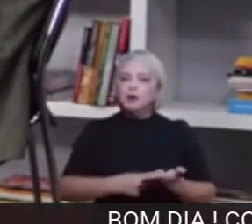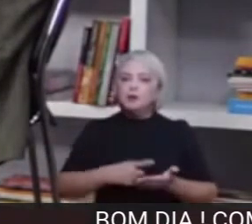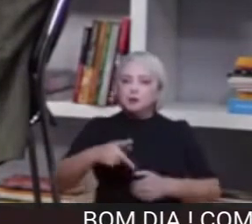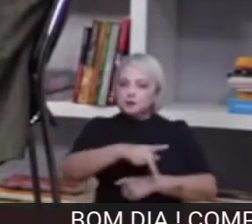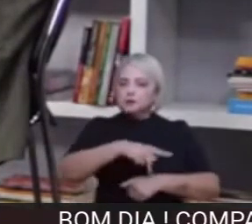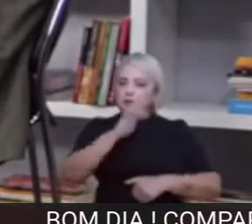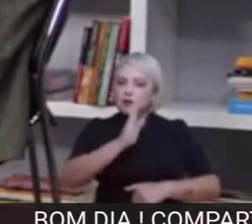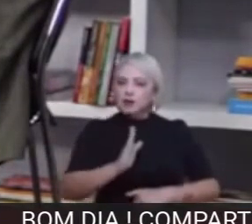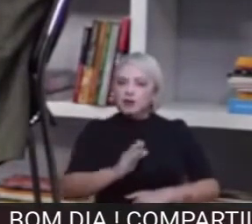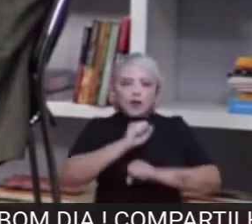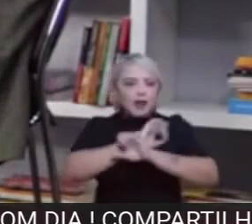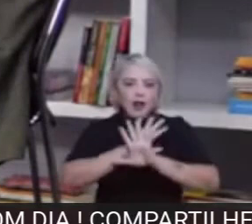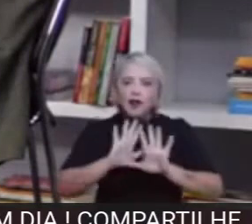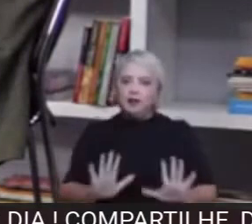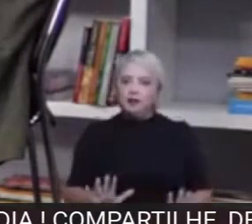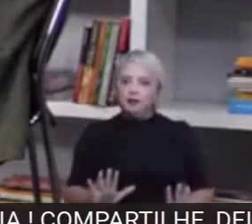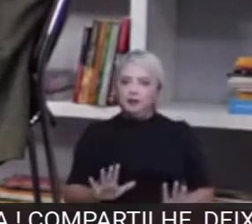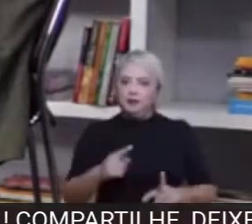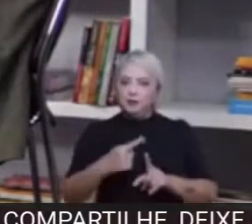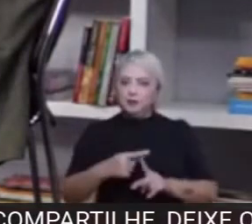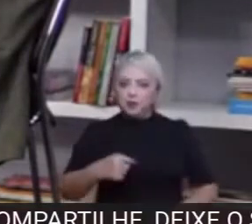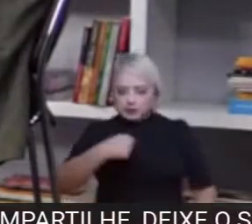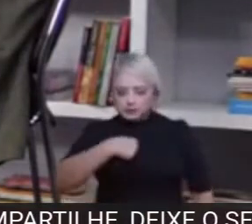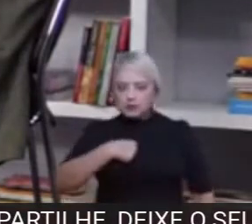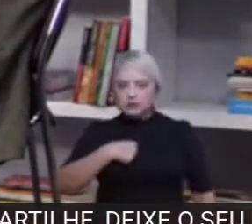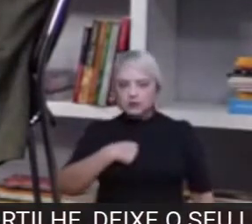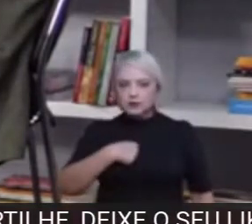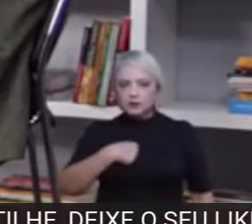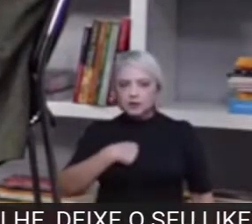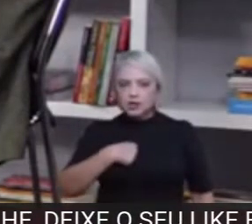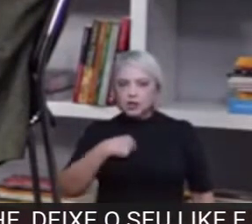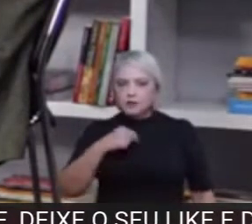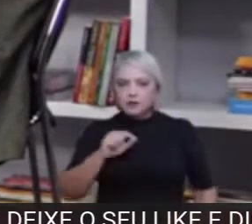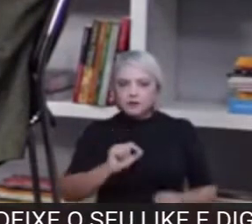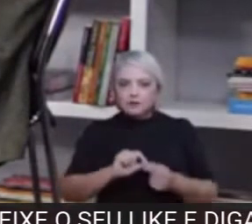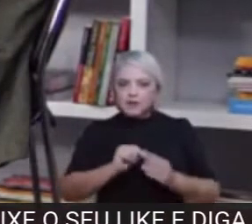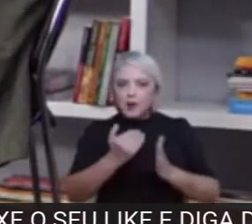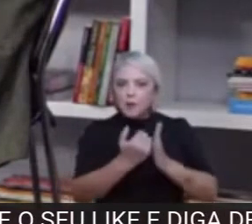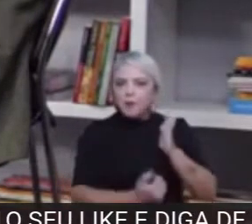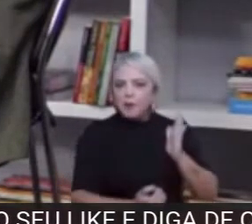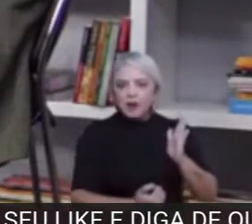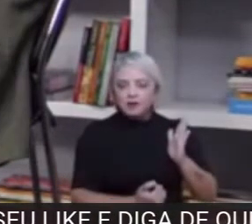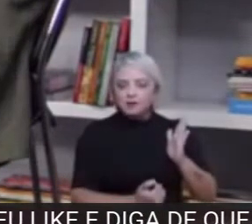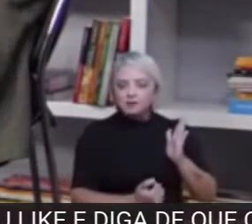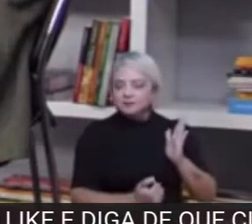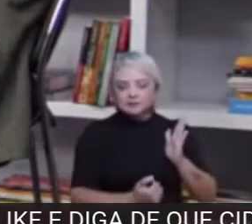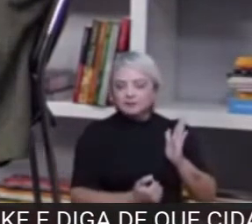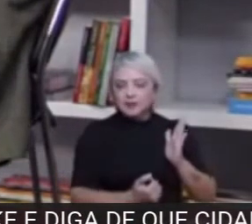claro, porque se eu fizer menos do que eu já fiz, é um fracasso.